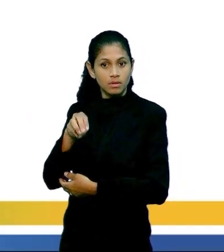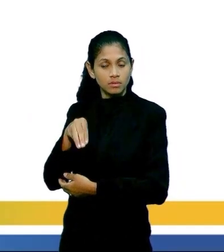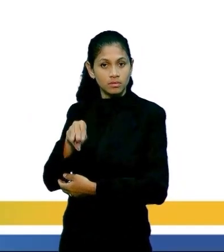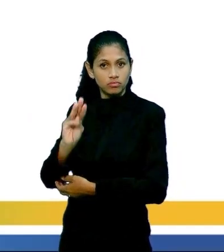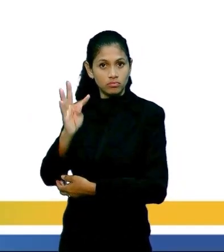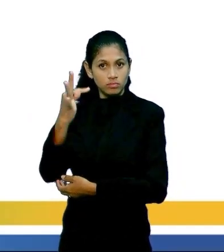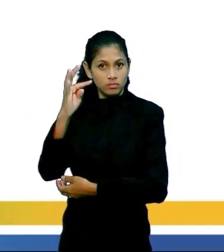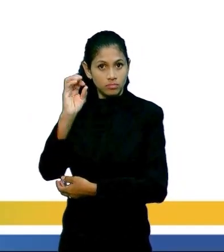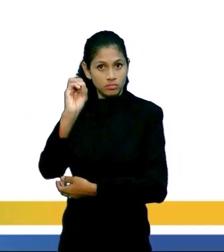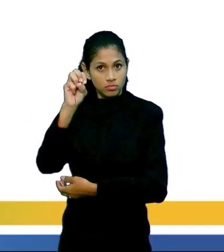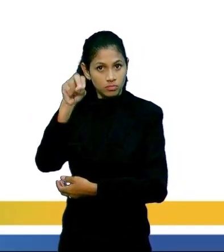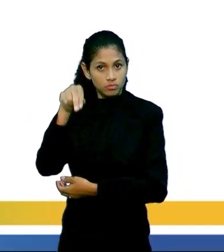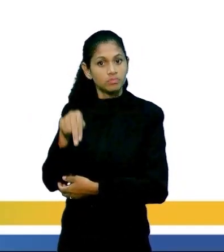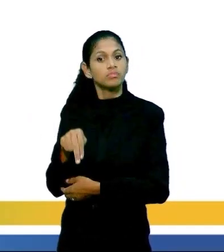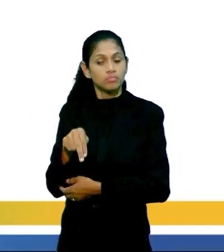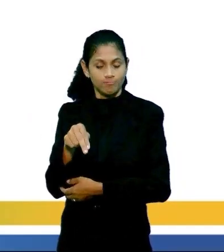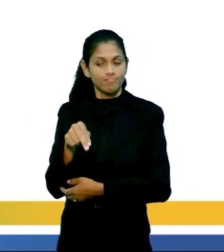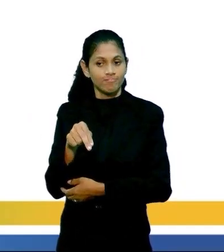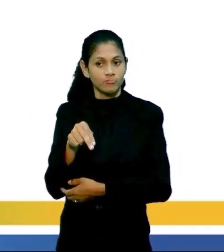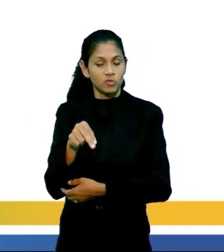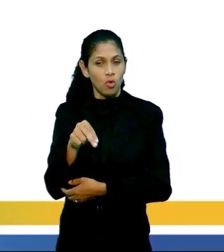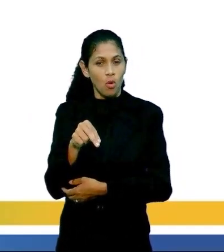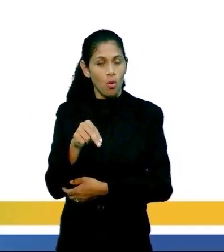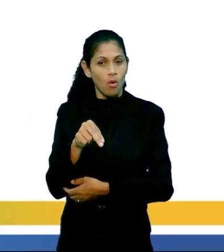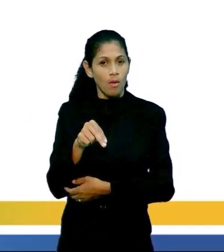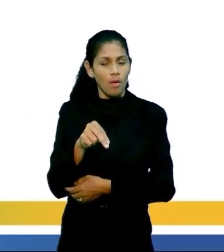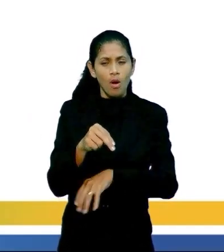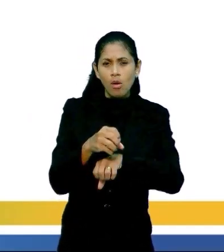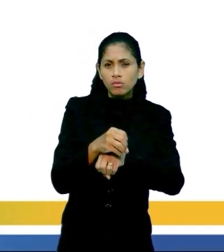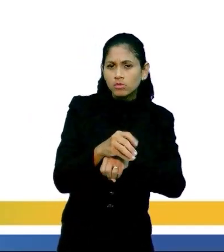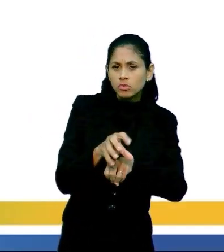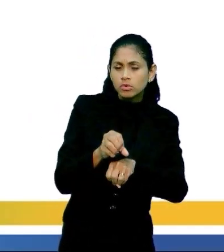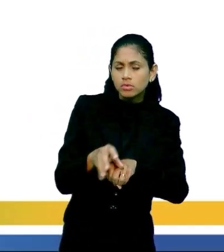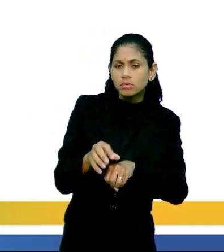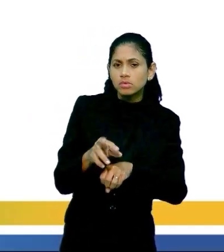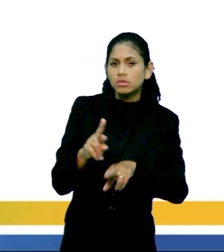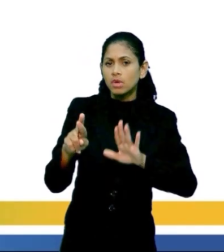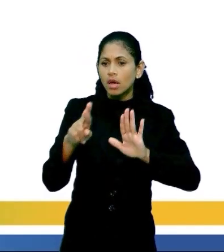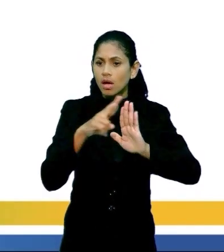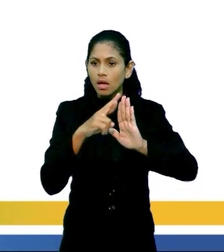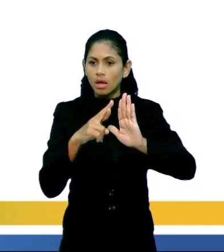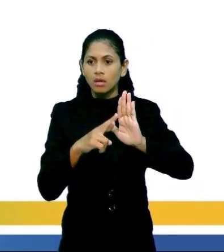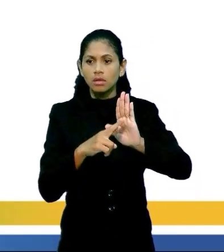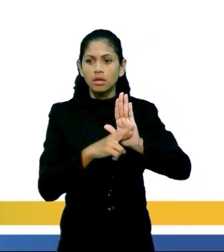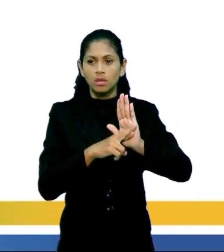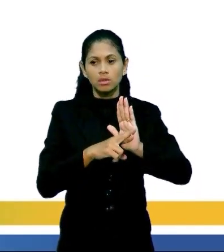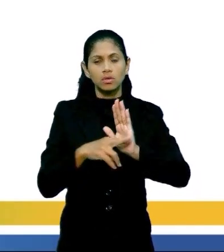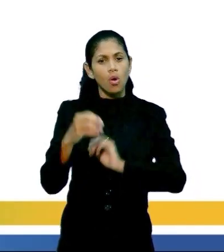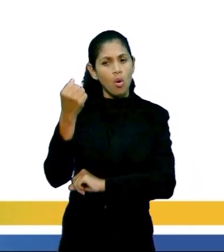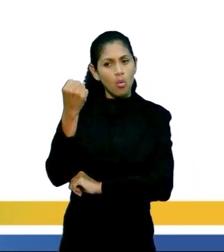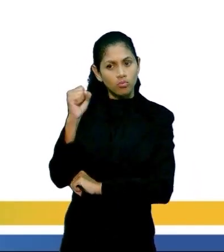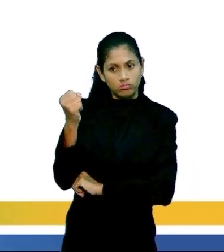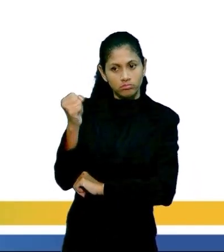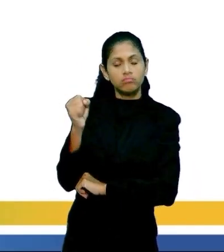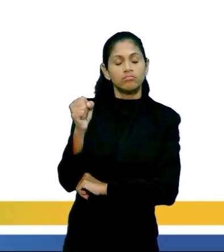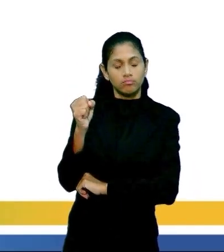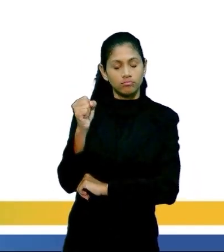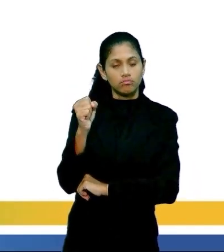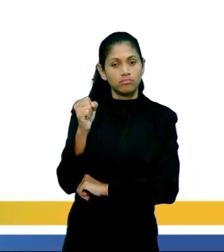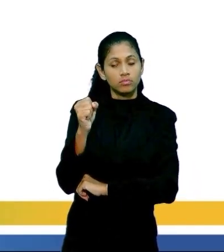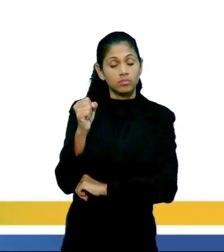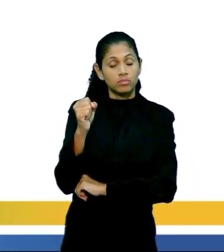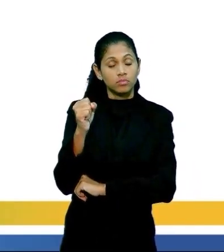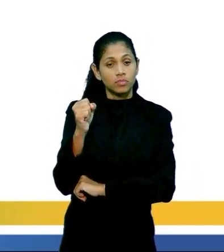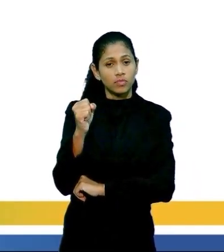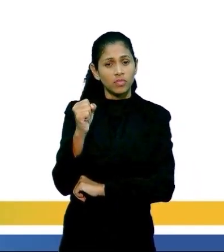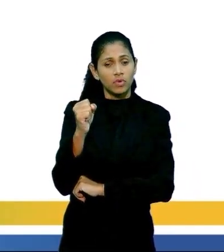propôs a regra do octeto, que ela diz o quê? Que um átomo ele vai ficar estável com 8 elétrons